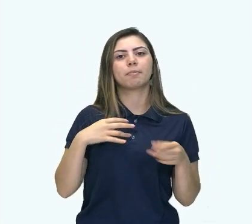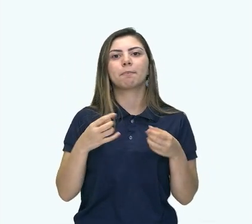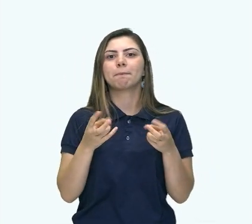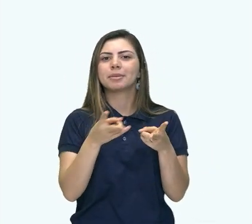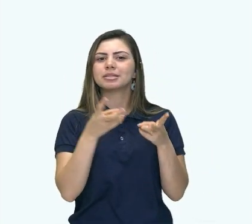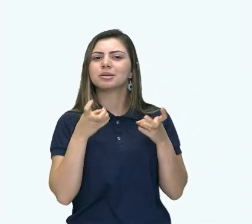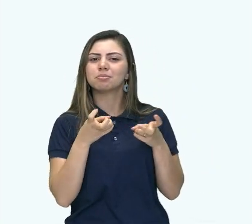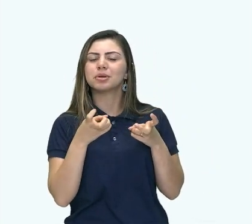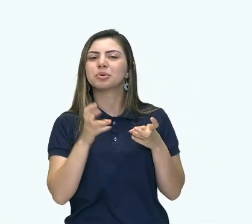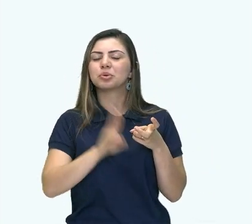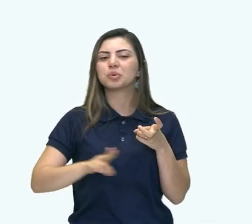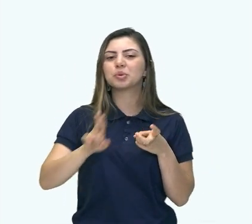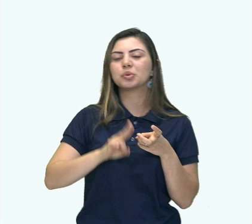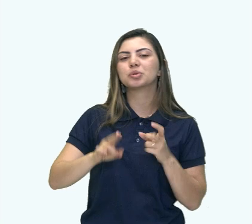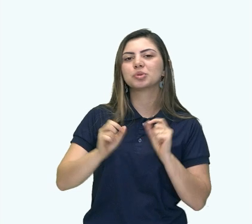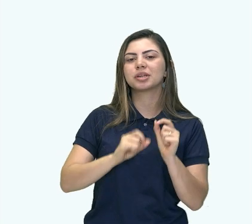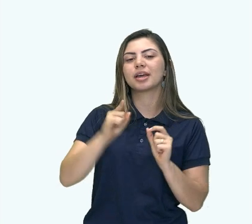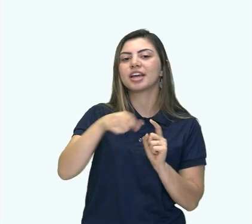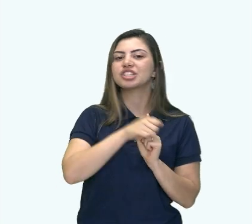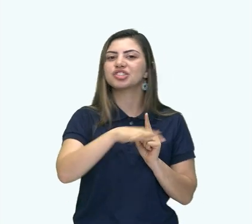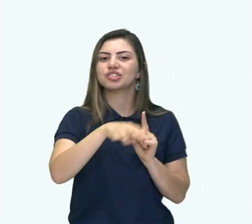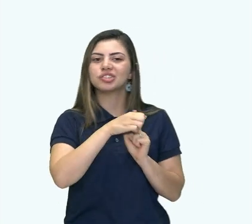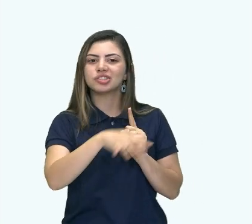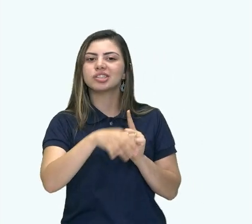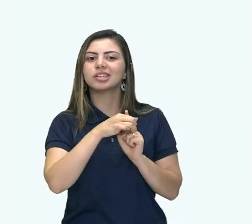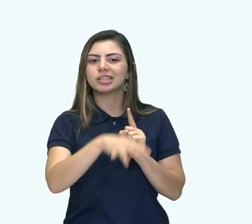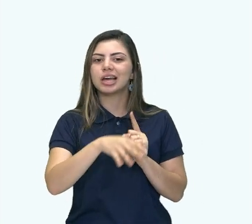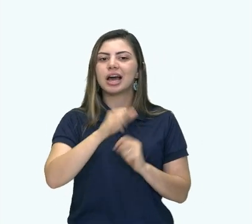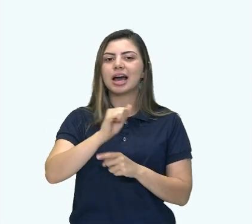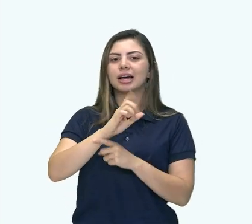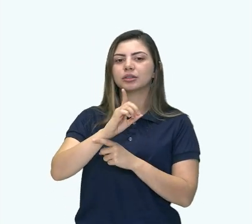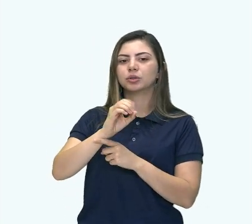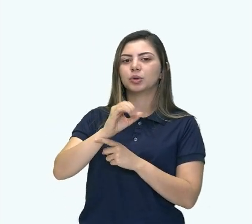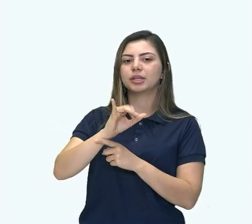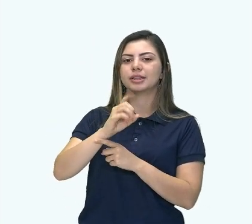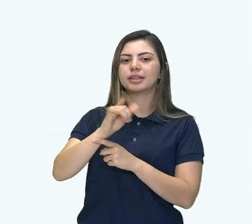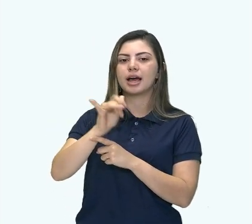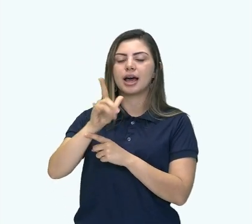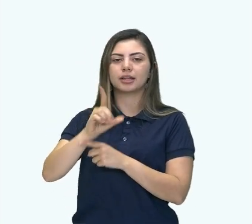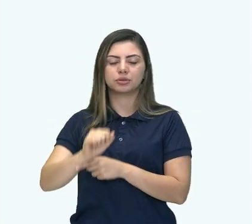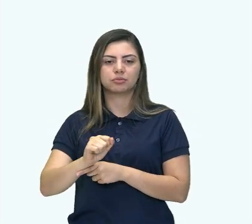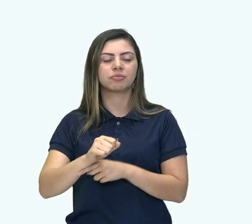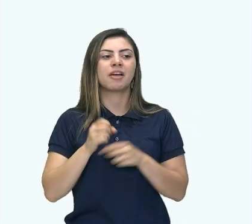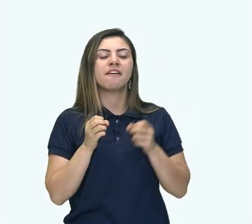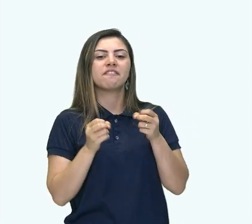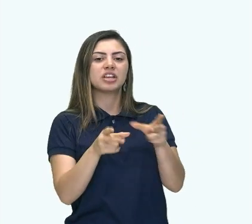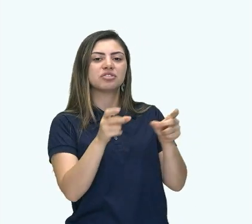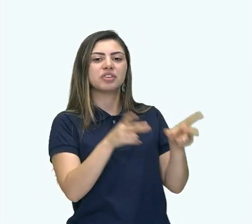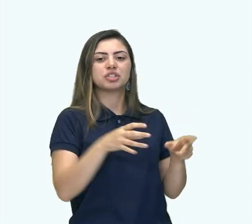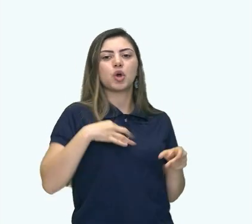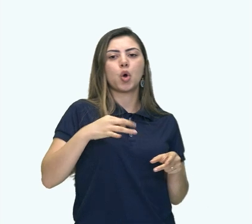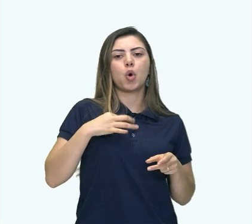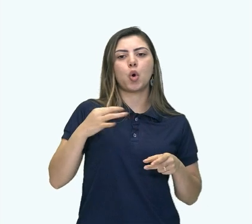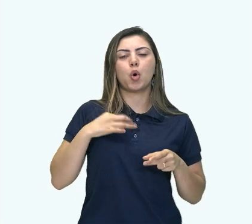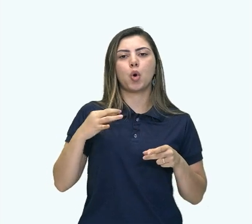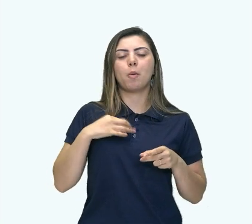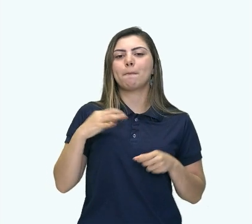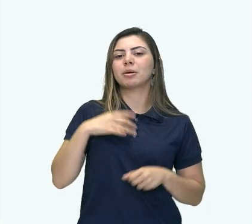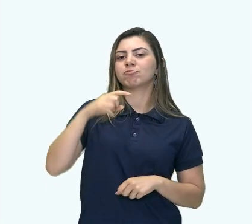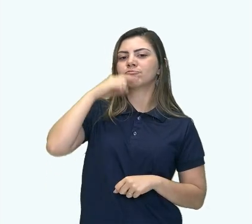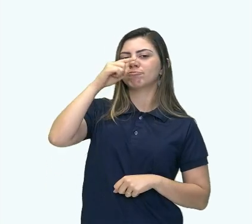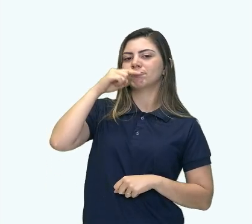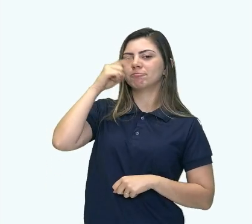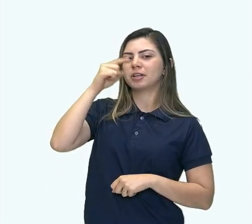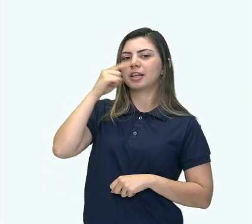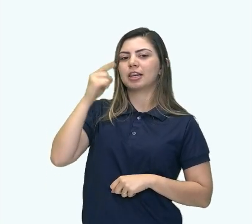da gíria, né? A linguagem informal, coloquial. Adoidado roupas ricas para as madames vestirem no Réveillon.